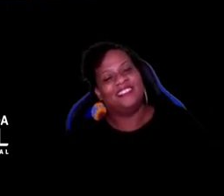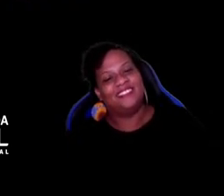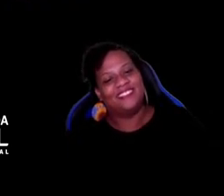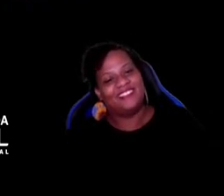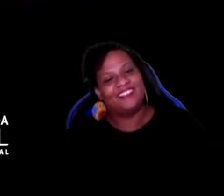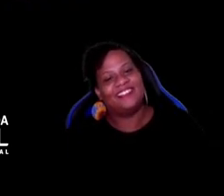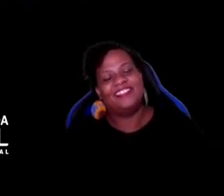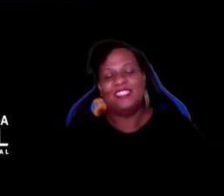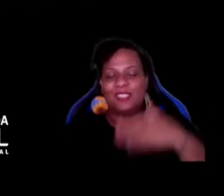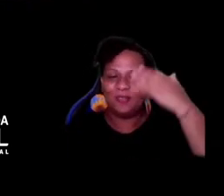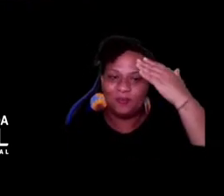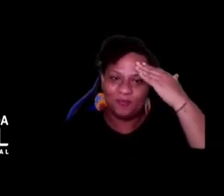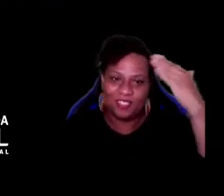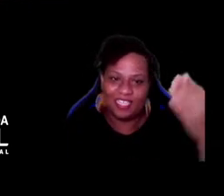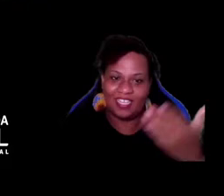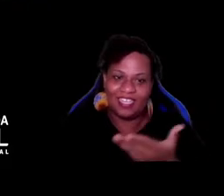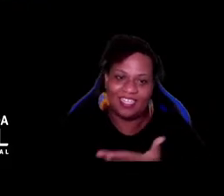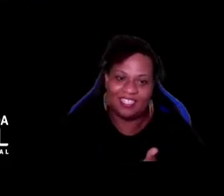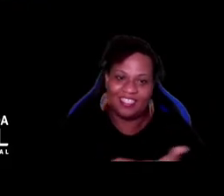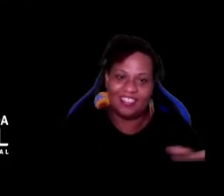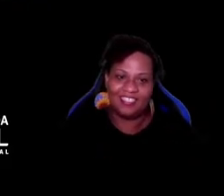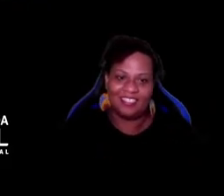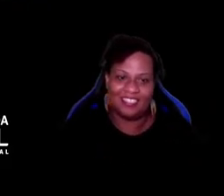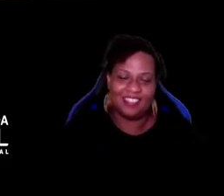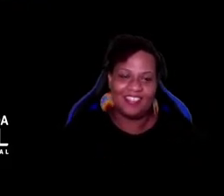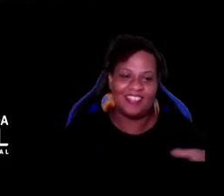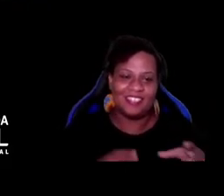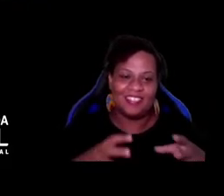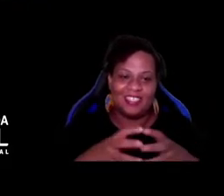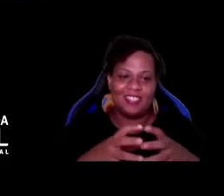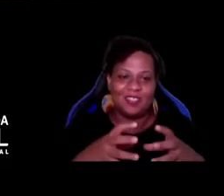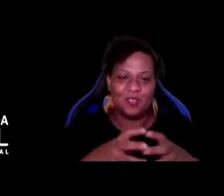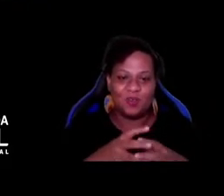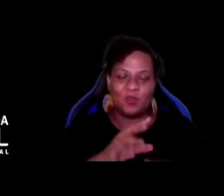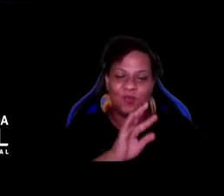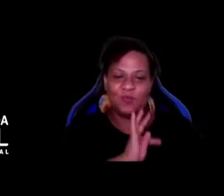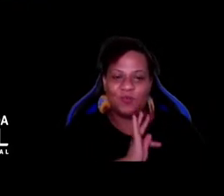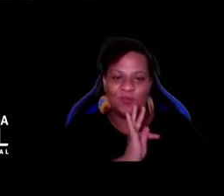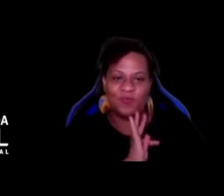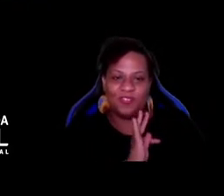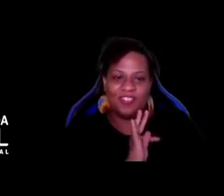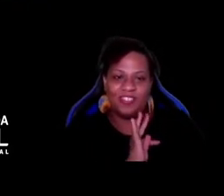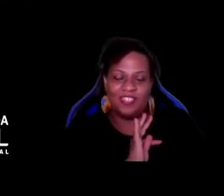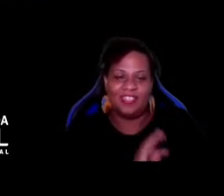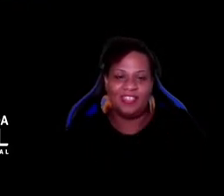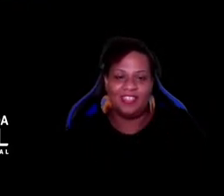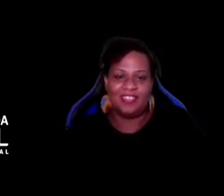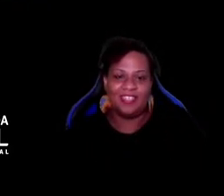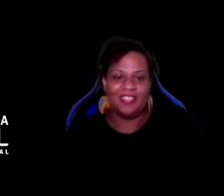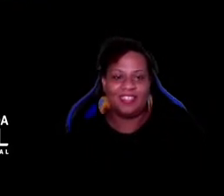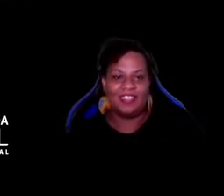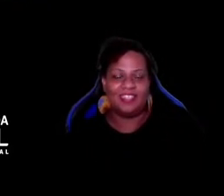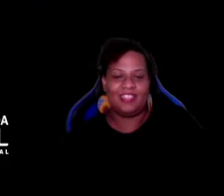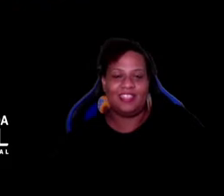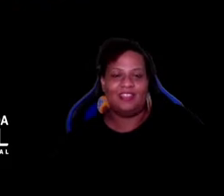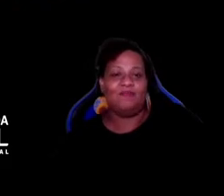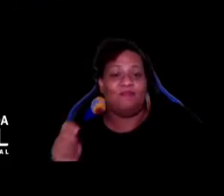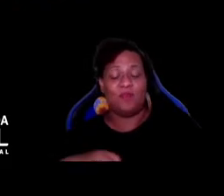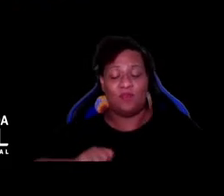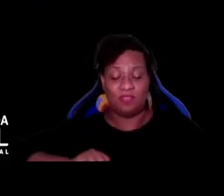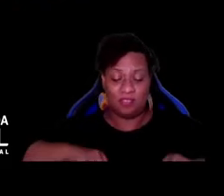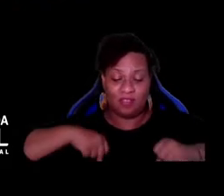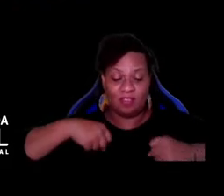muito agradecida a vocês também da equipe técnica, né? Para que a gente possa dar o melhor que a